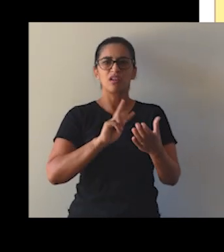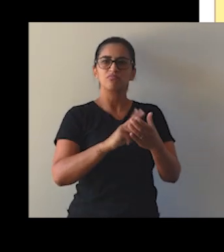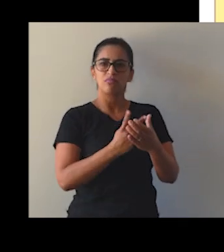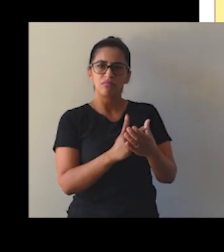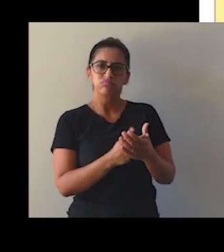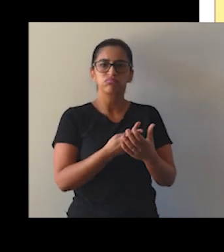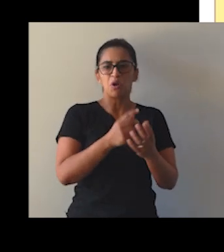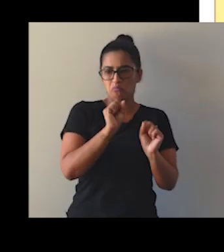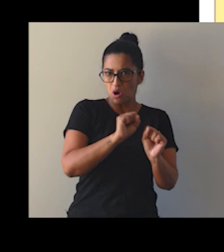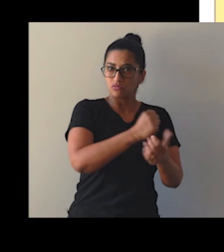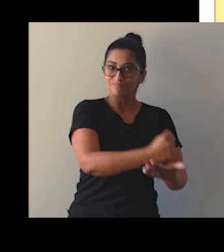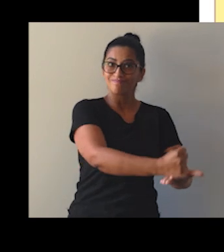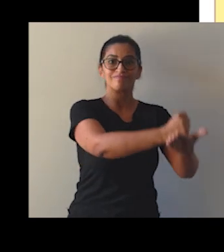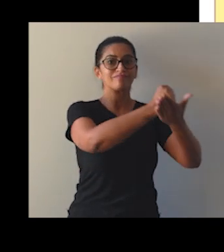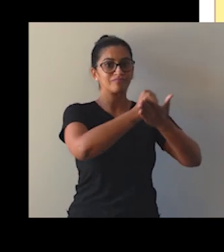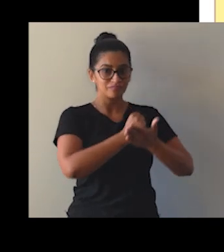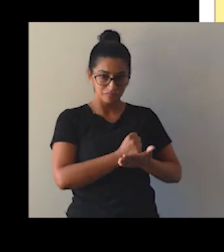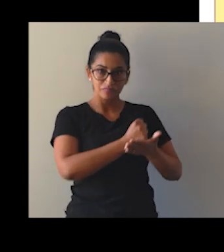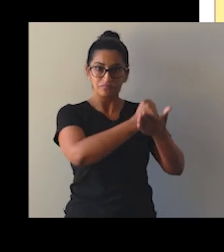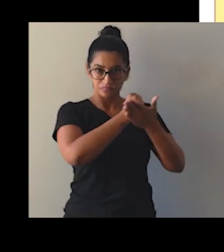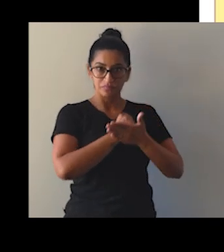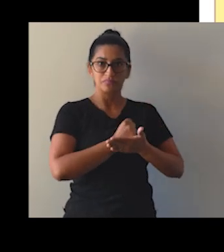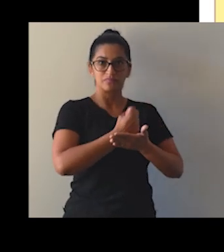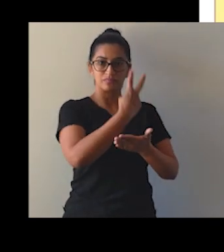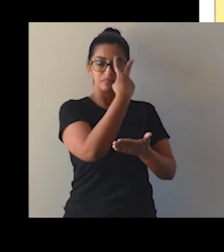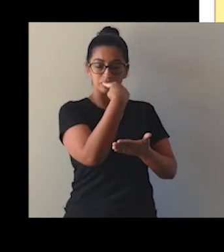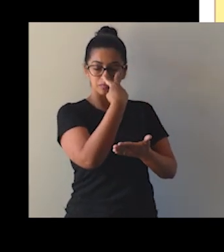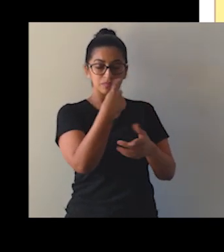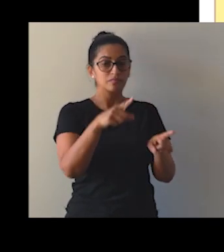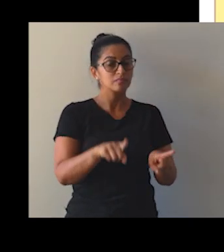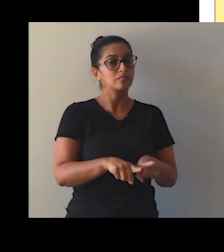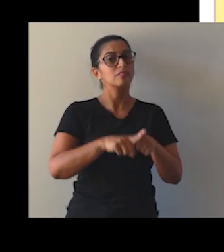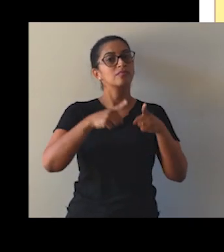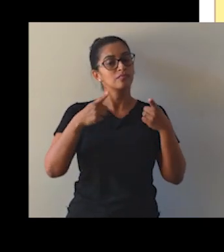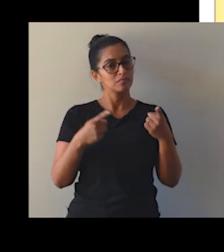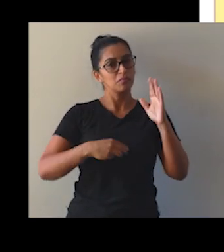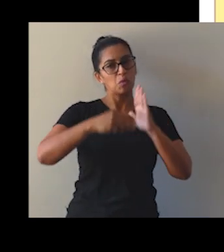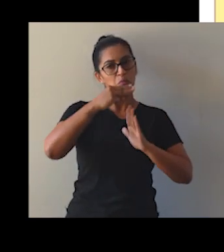vida da criança e do adulto com cegueira, mas o método